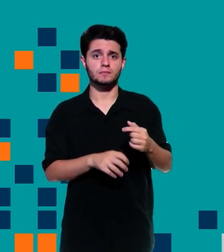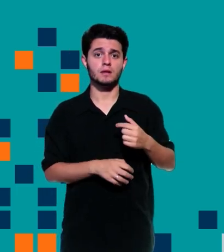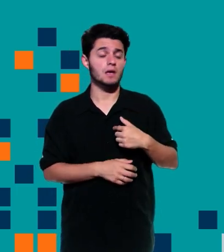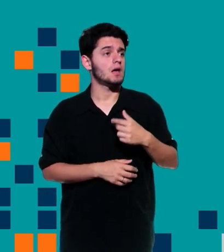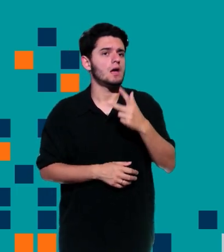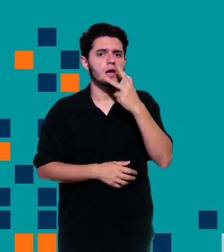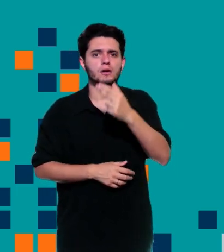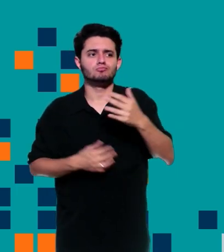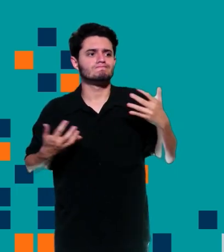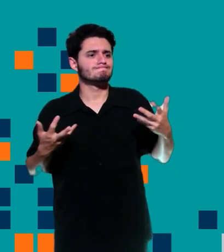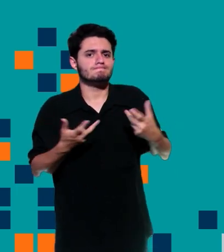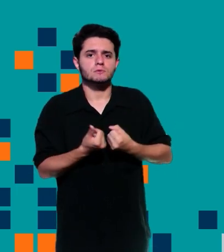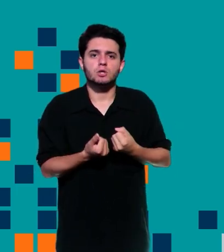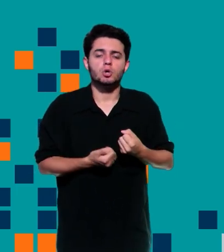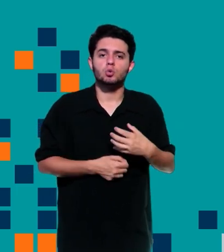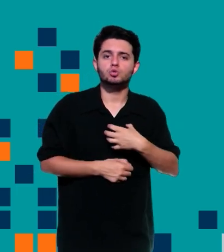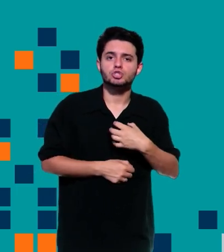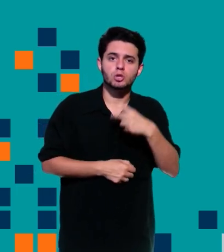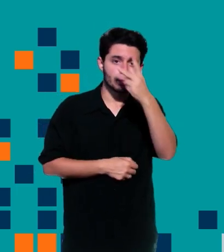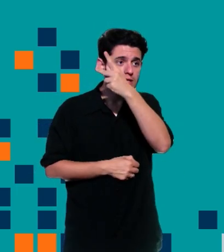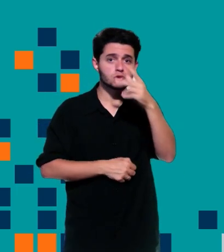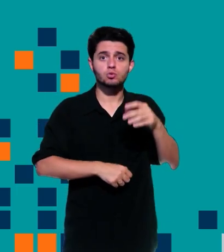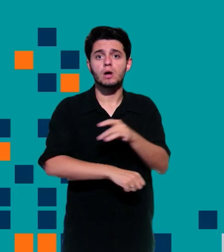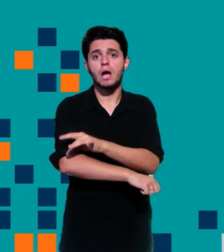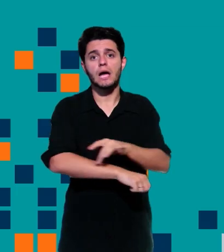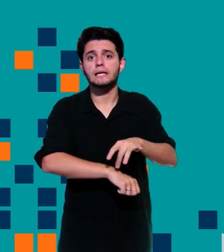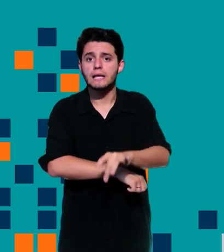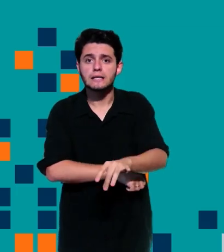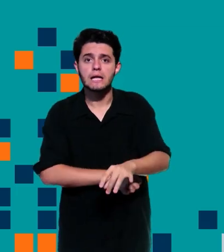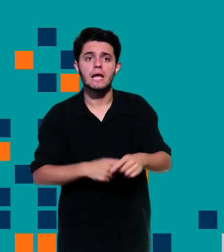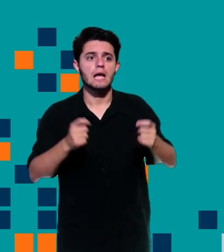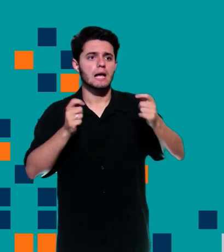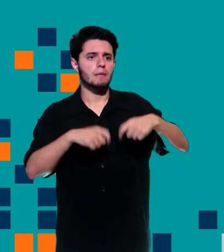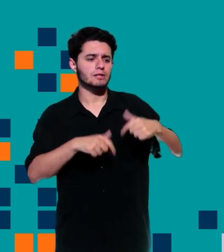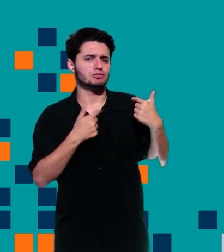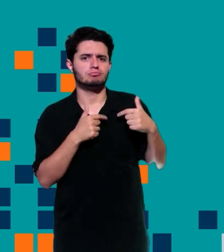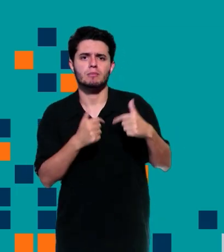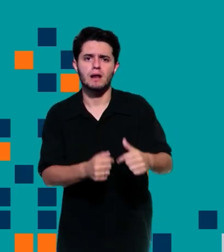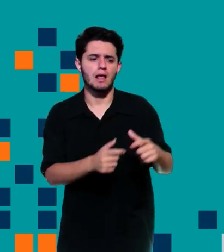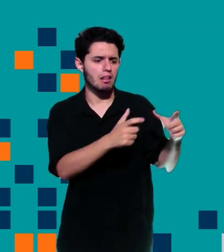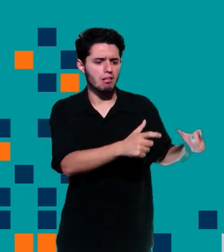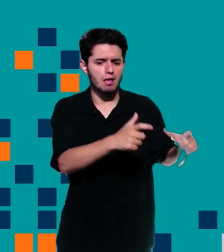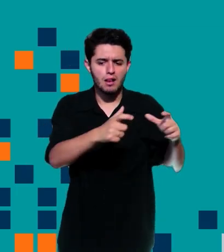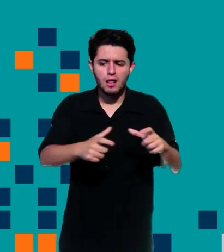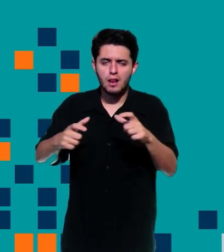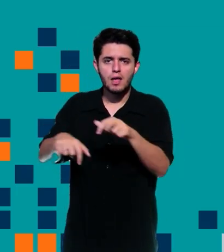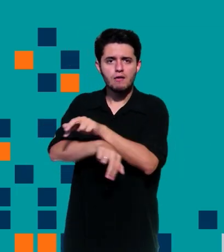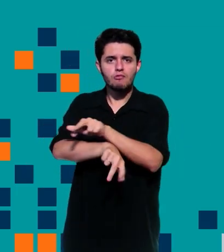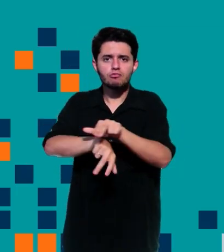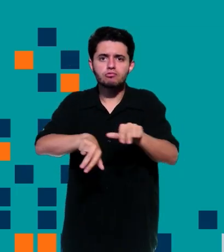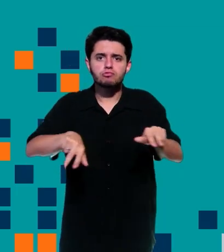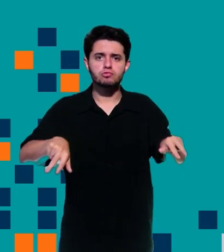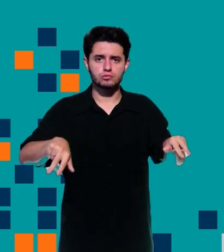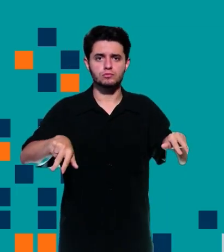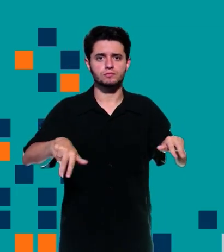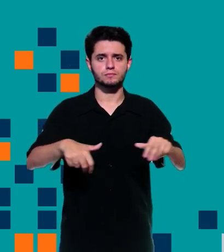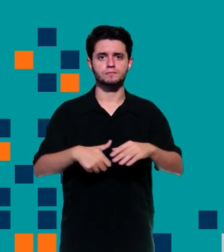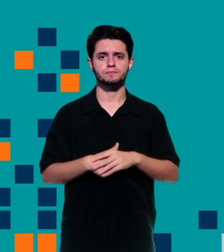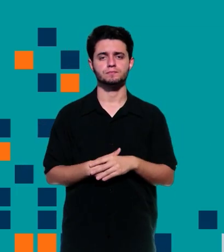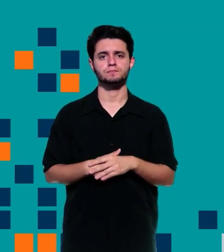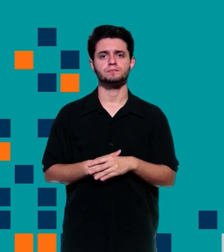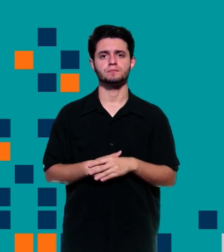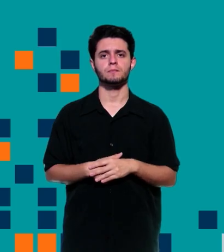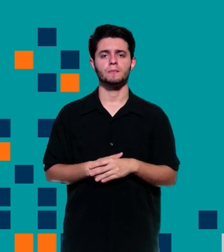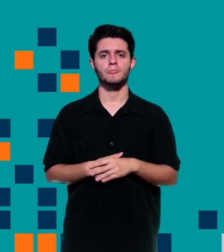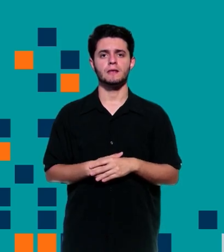atuar em diversas escalas. A gente vai falar um pouco mais das casas e de alguns pavilhões dele, mas aquele slide anterior mostra muito disso,